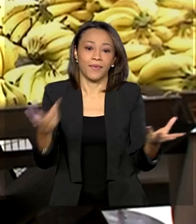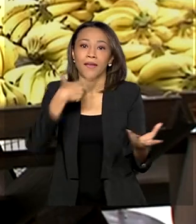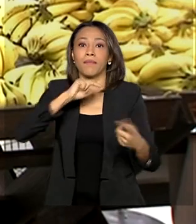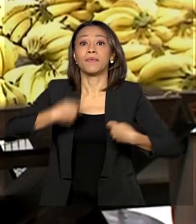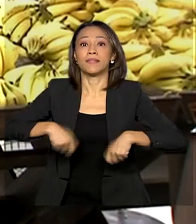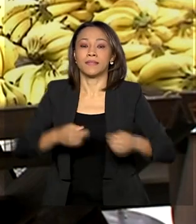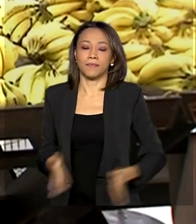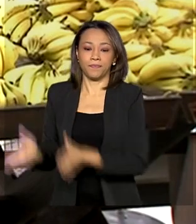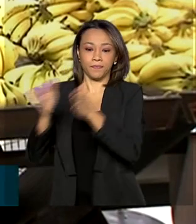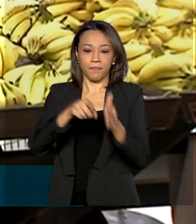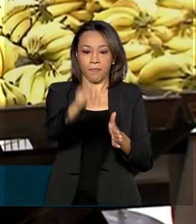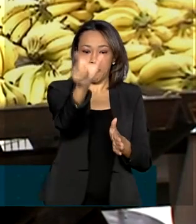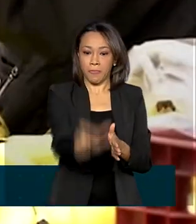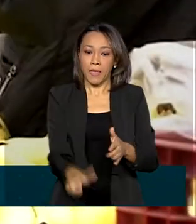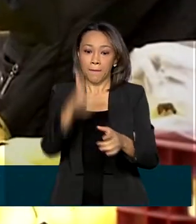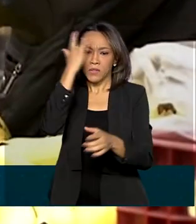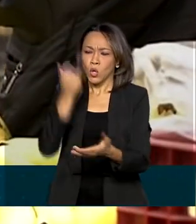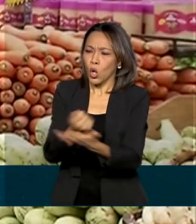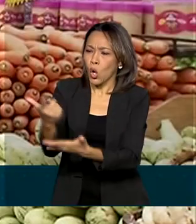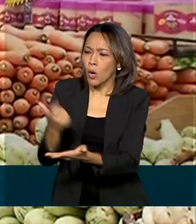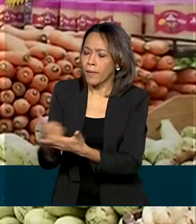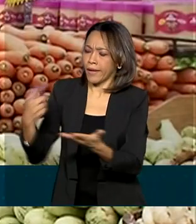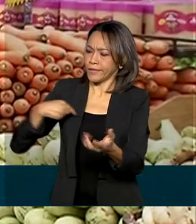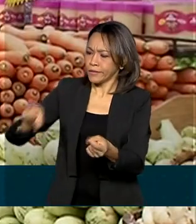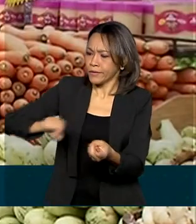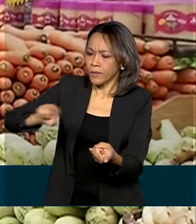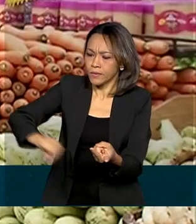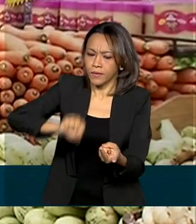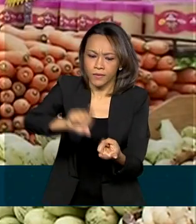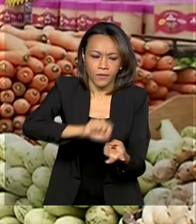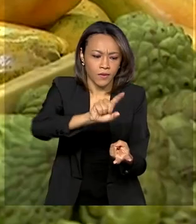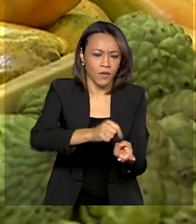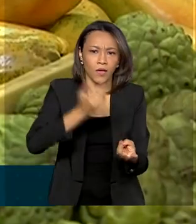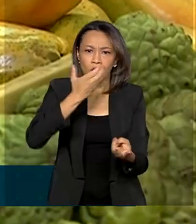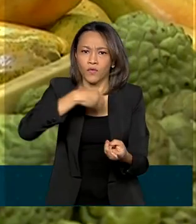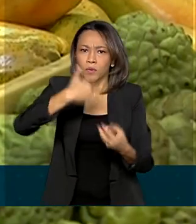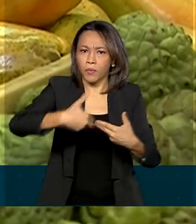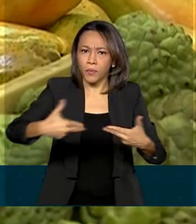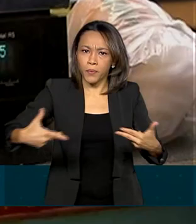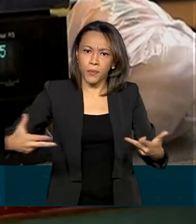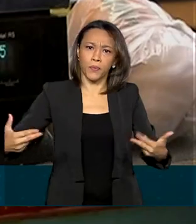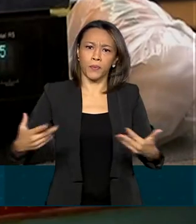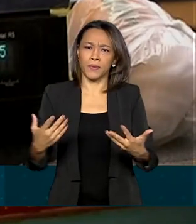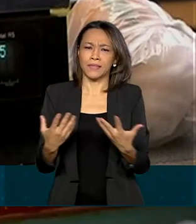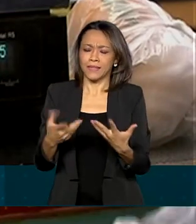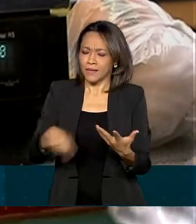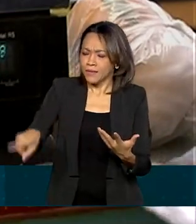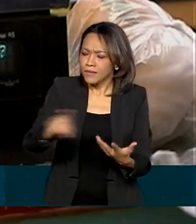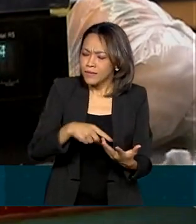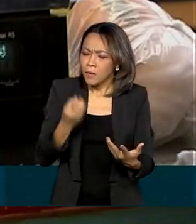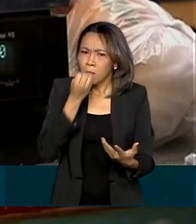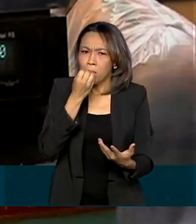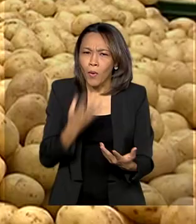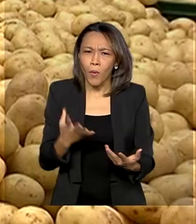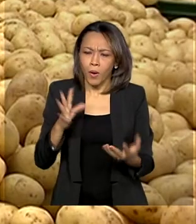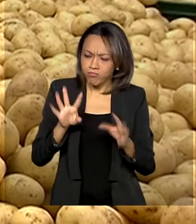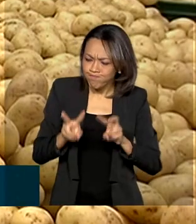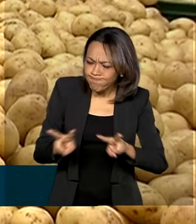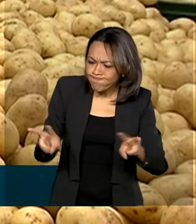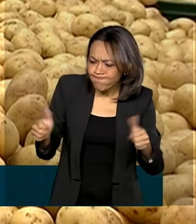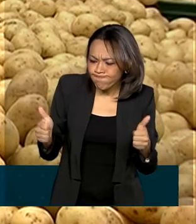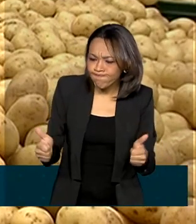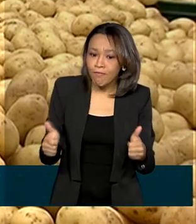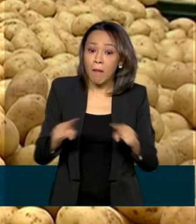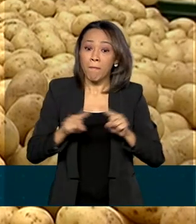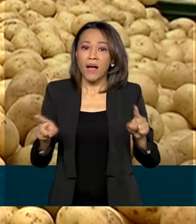ir às compras, o consumidor escolhe frutas, legumes e verduras fresquinhos e com boa aparência. Mas